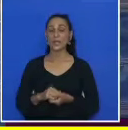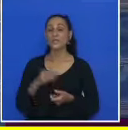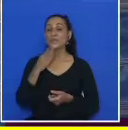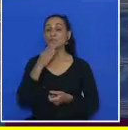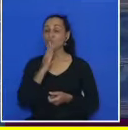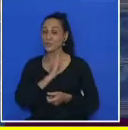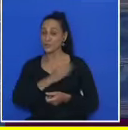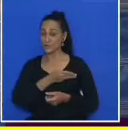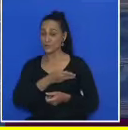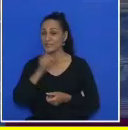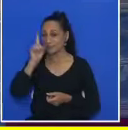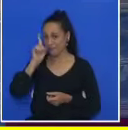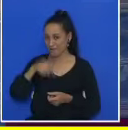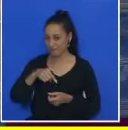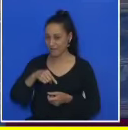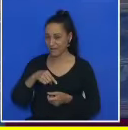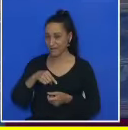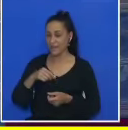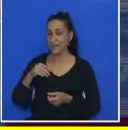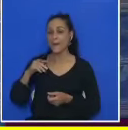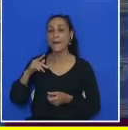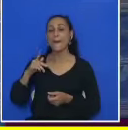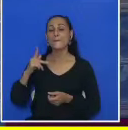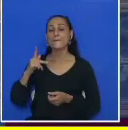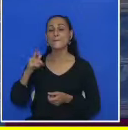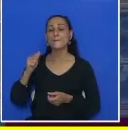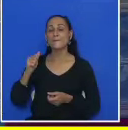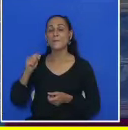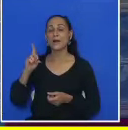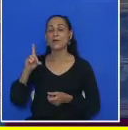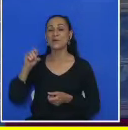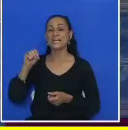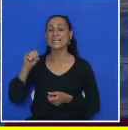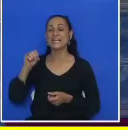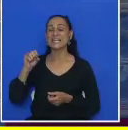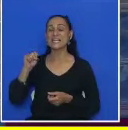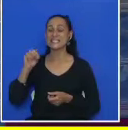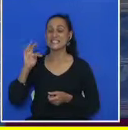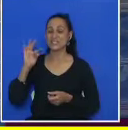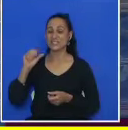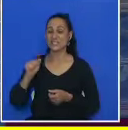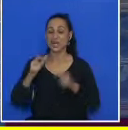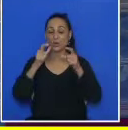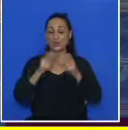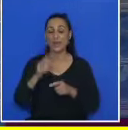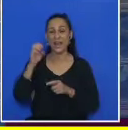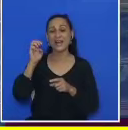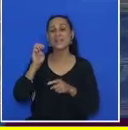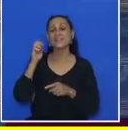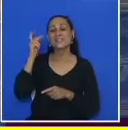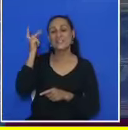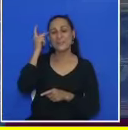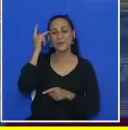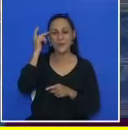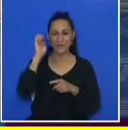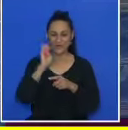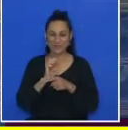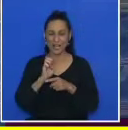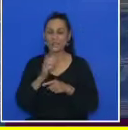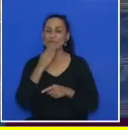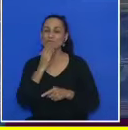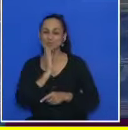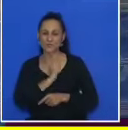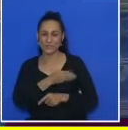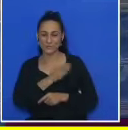E o Time do Coração é Paulista de São Paulo. Paulista de São Paulo é o Time do